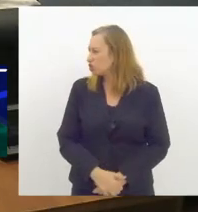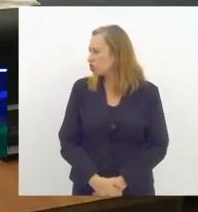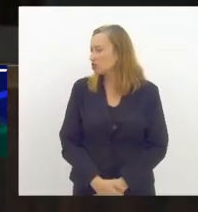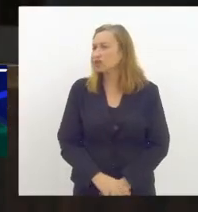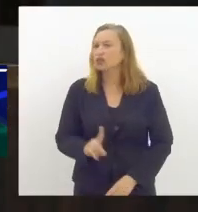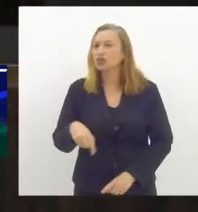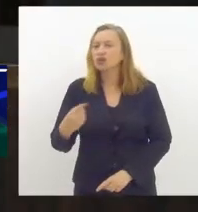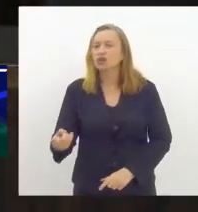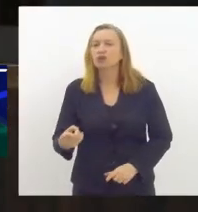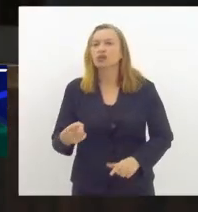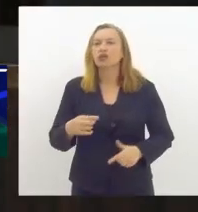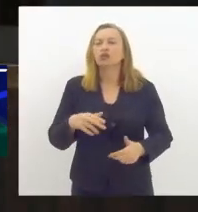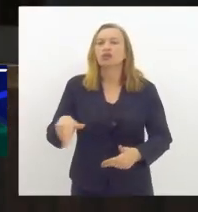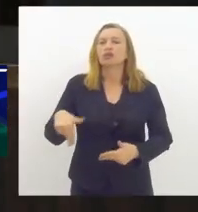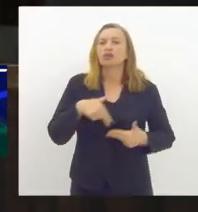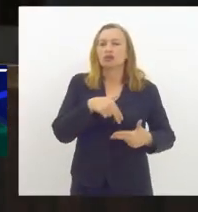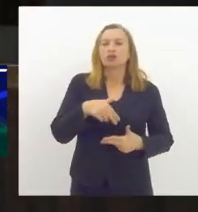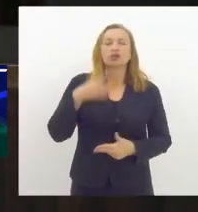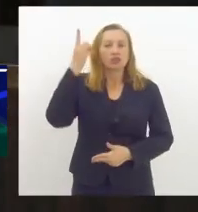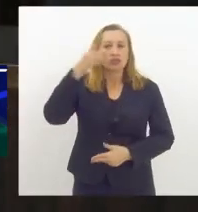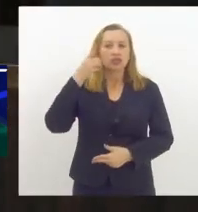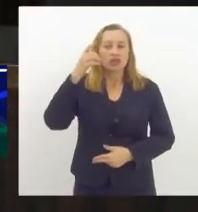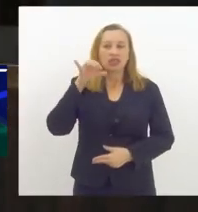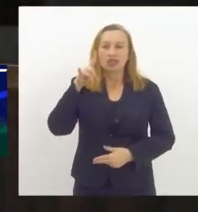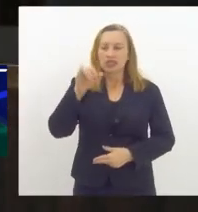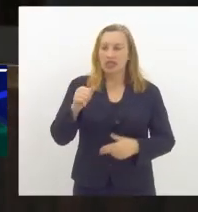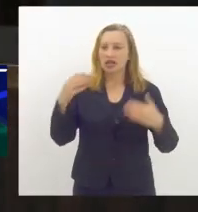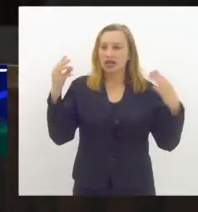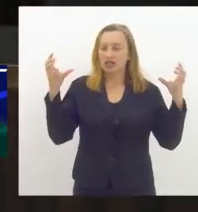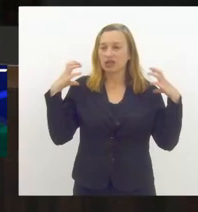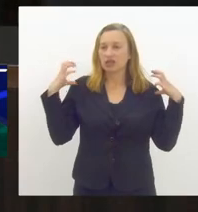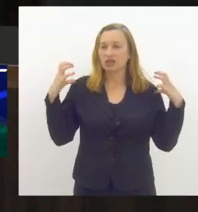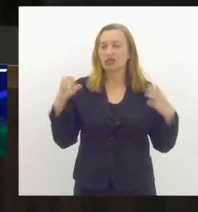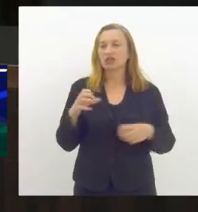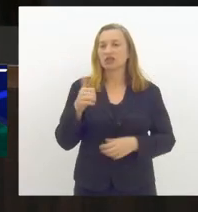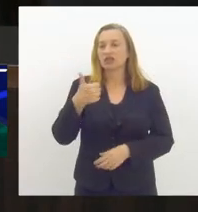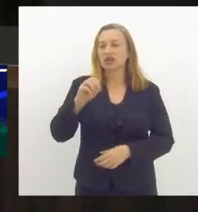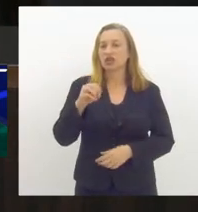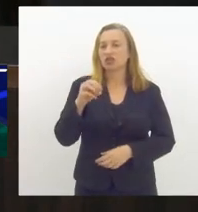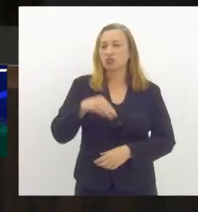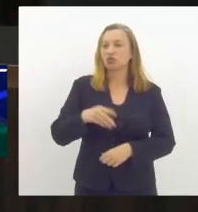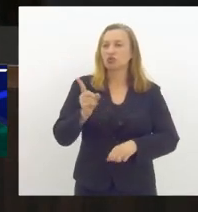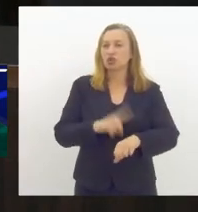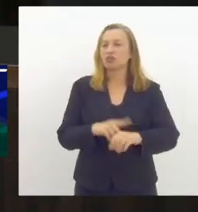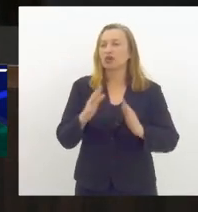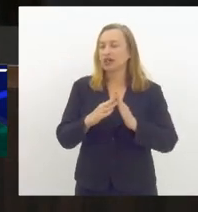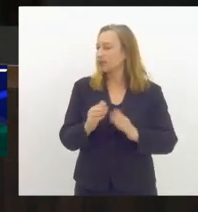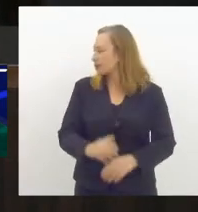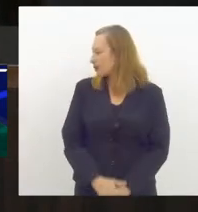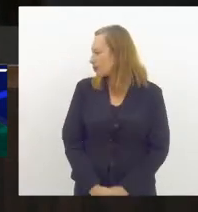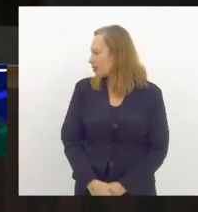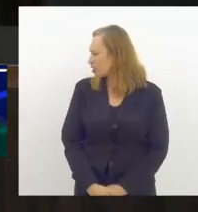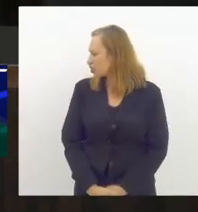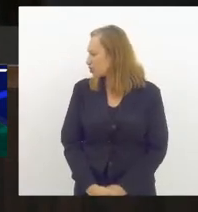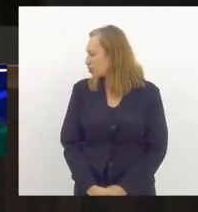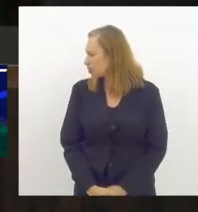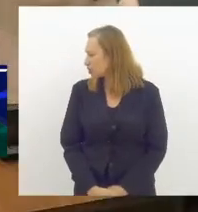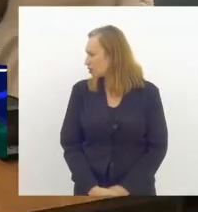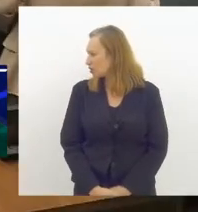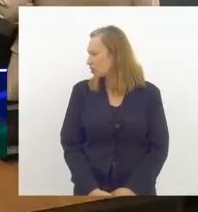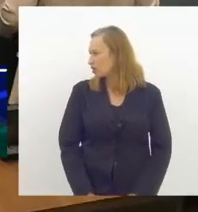o próximo orador inscrito deputada Célia Jordão sala dispõe de dez minutos no regime com forma de u